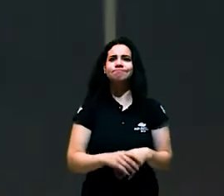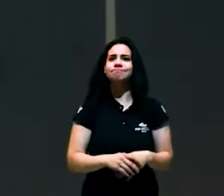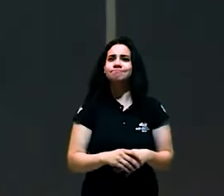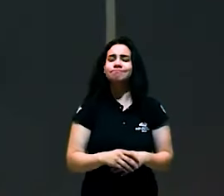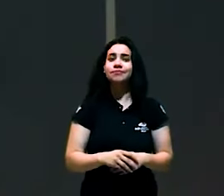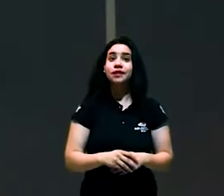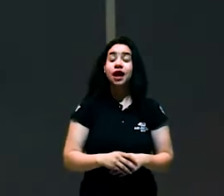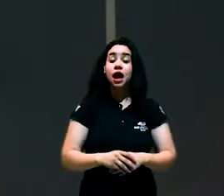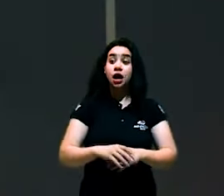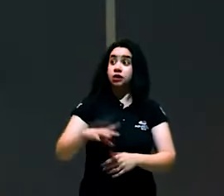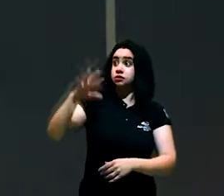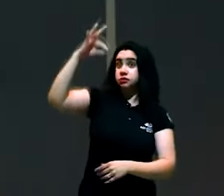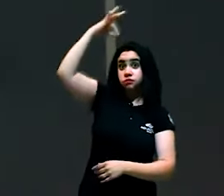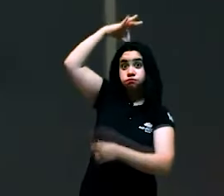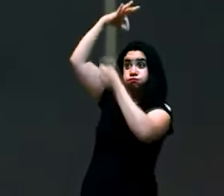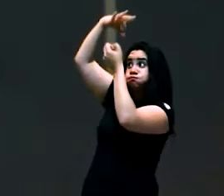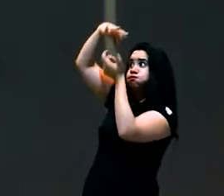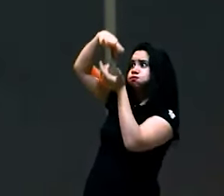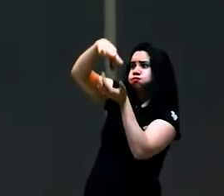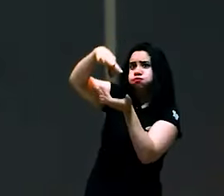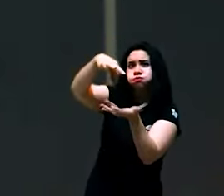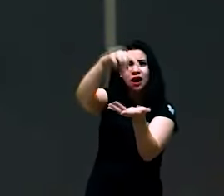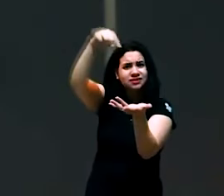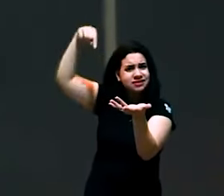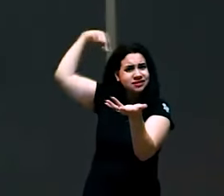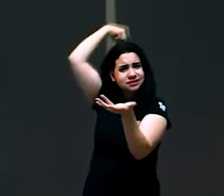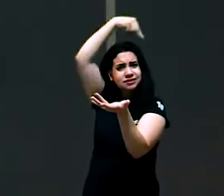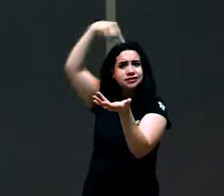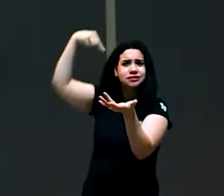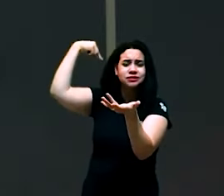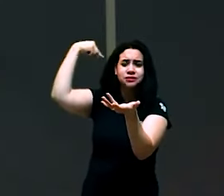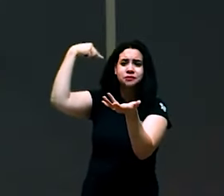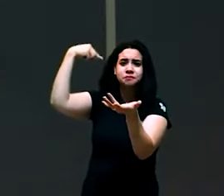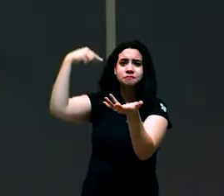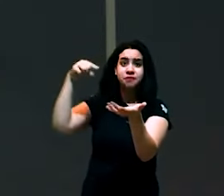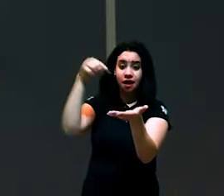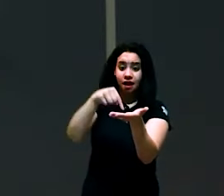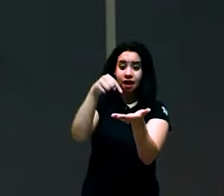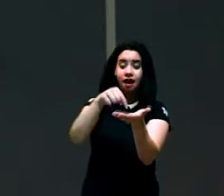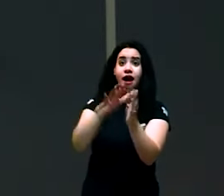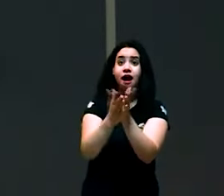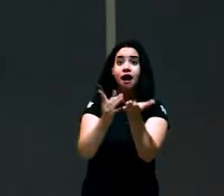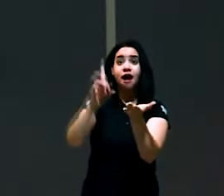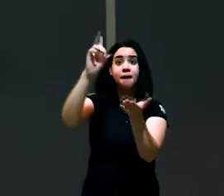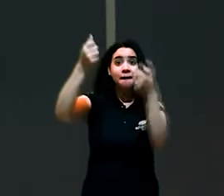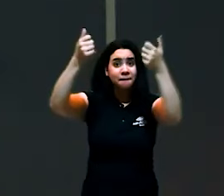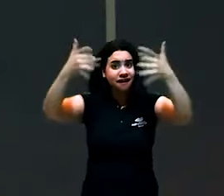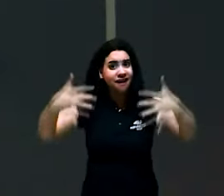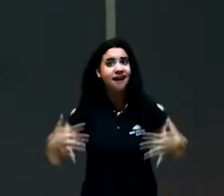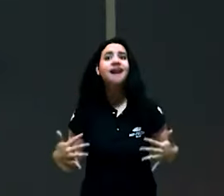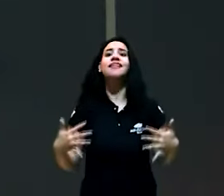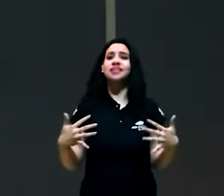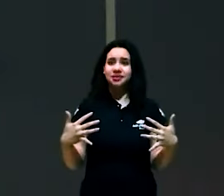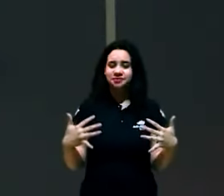santo e a manifestação é santa. Porque tem tantos agir e tantas manifestações, manifestação que não tem nada de santo e